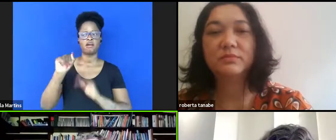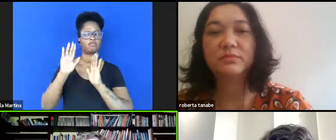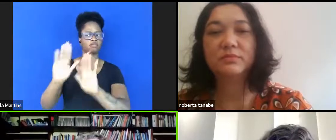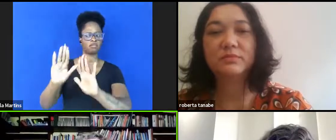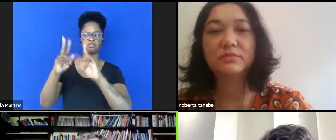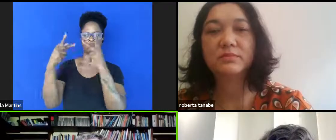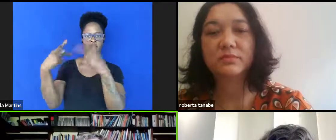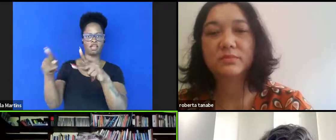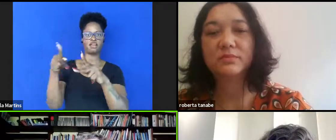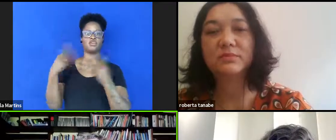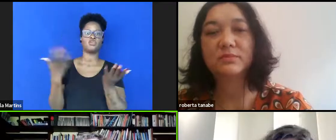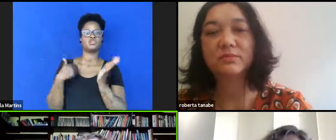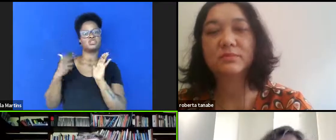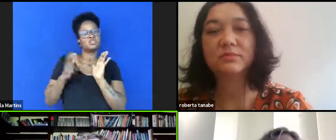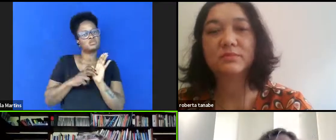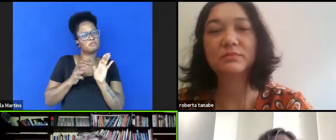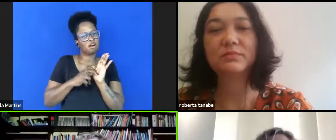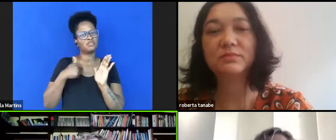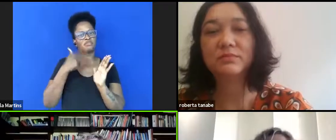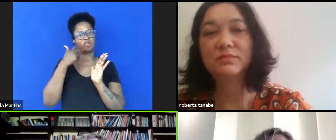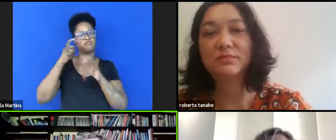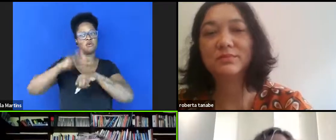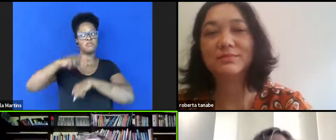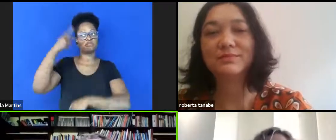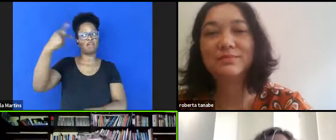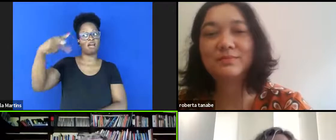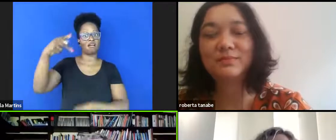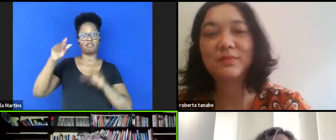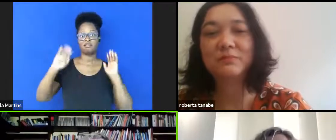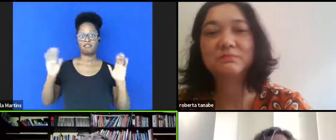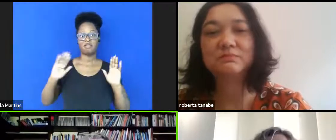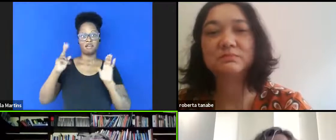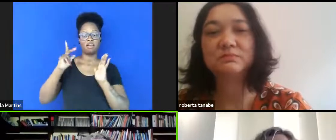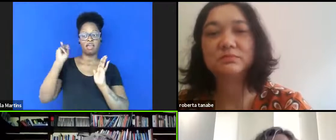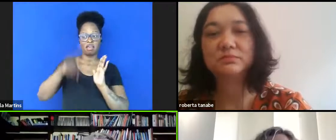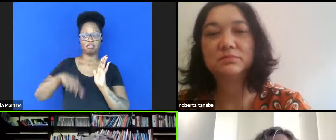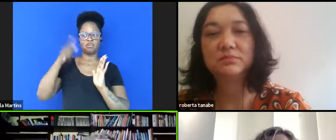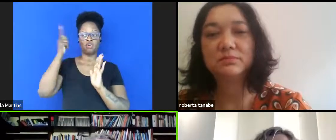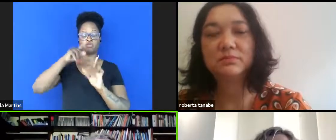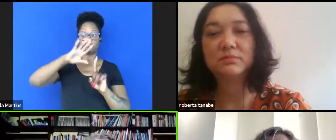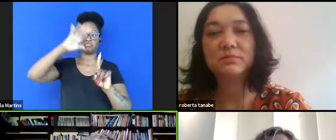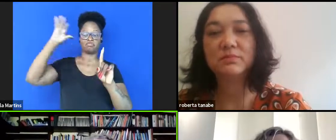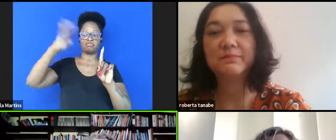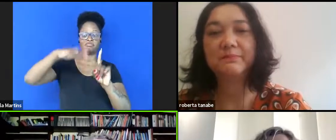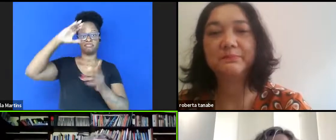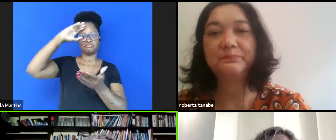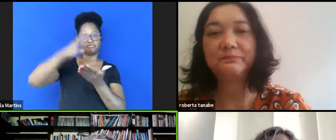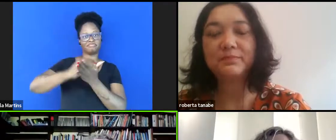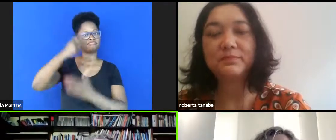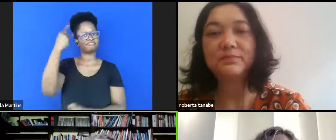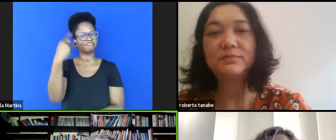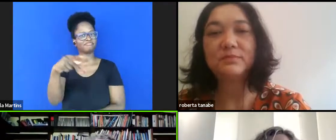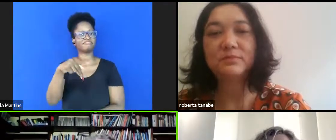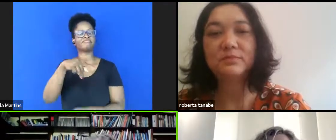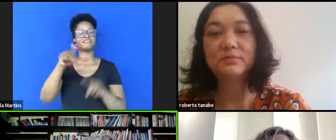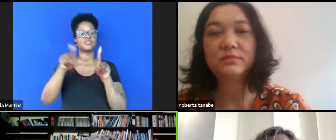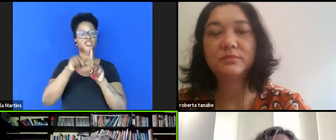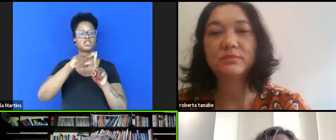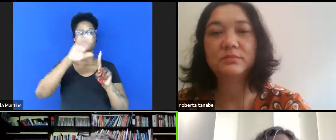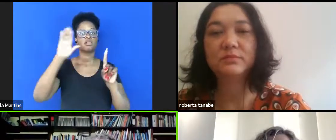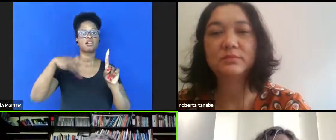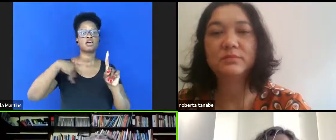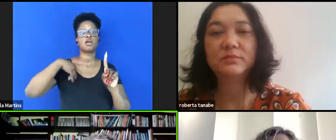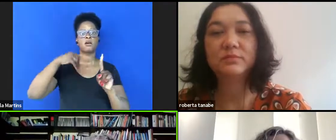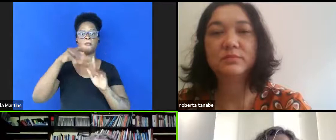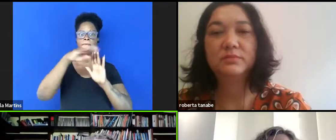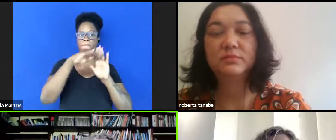Falava com ela hoje de manhã que esse é o momento dela, né, o momento do reconhecimento da tese, e do reconhecimento também do Programa de